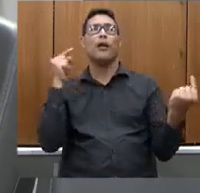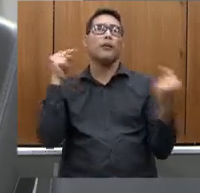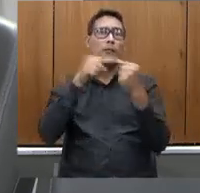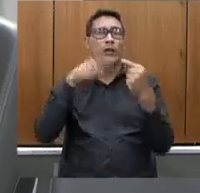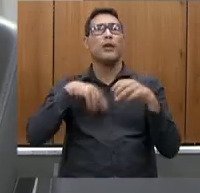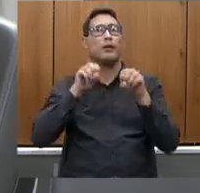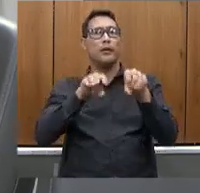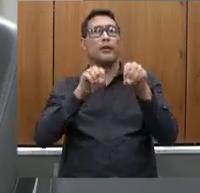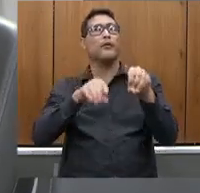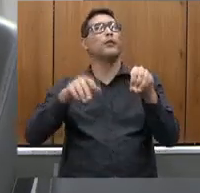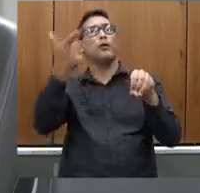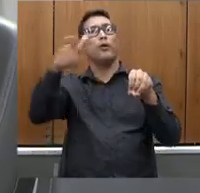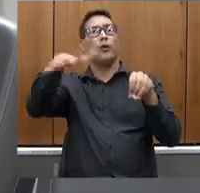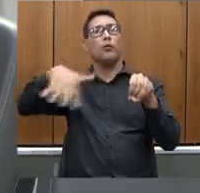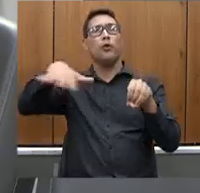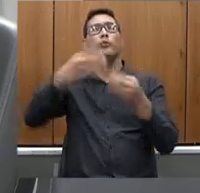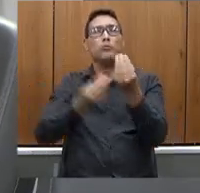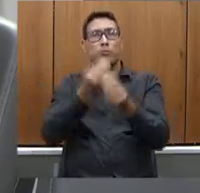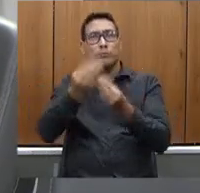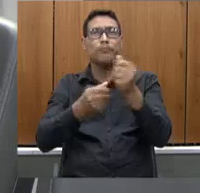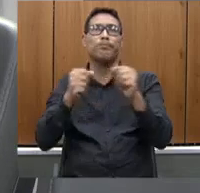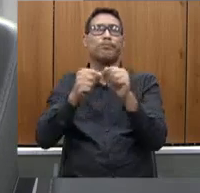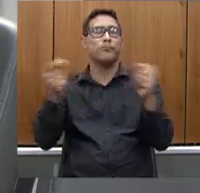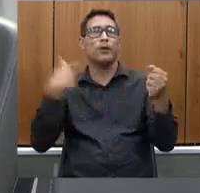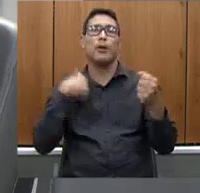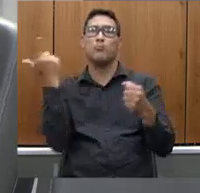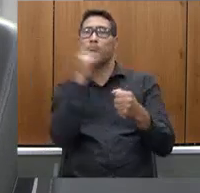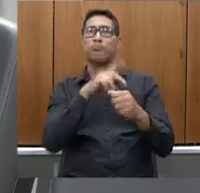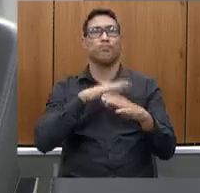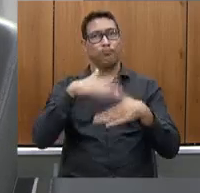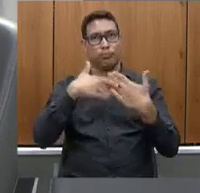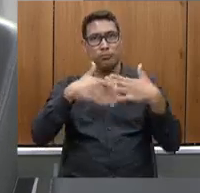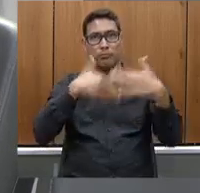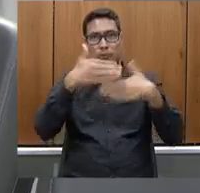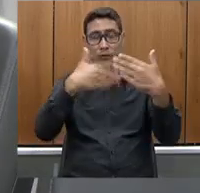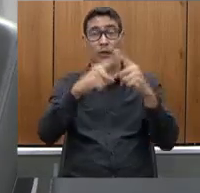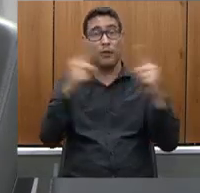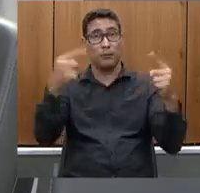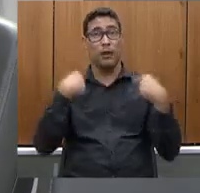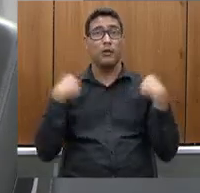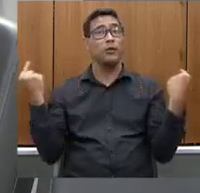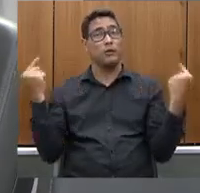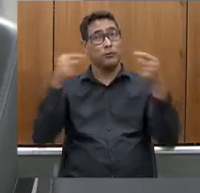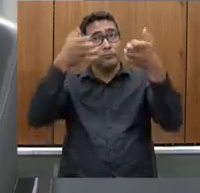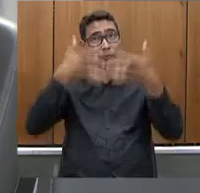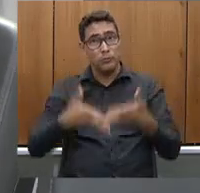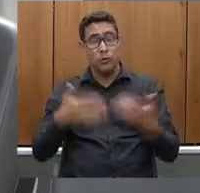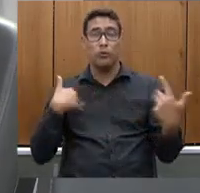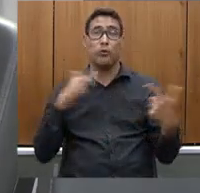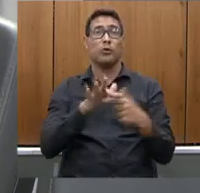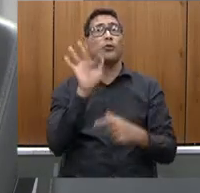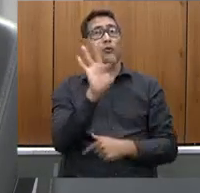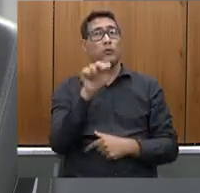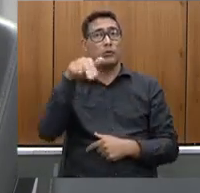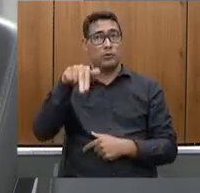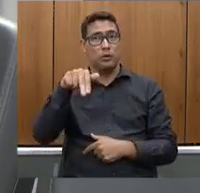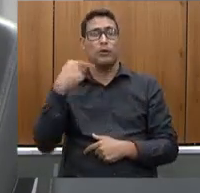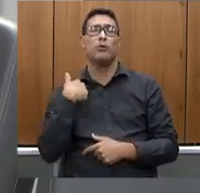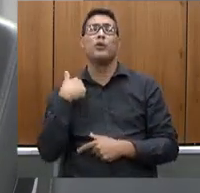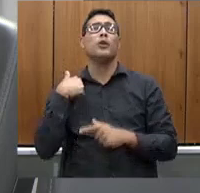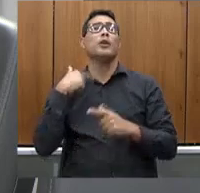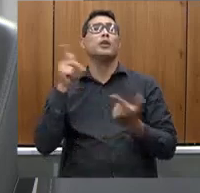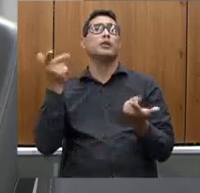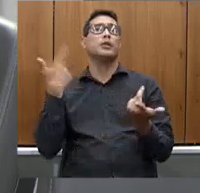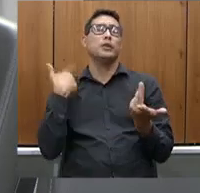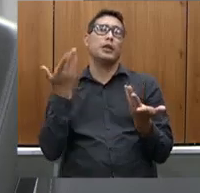ensinando os outros como é que faz para poder avançar mas essa parte que o senhor coloca inclusive do Fundo Nacional de segurança pública ou fundo de